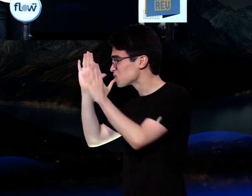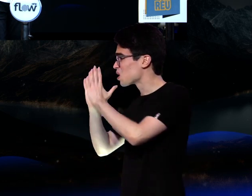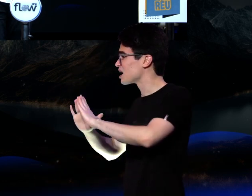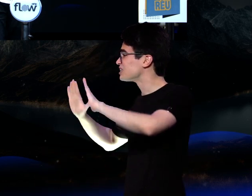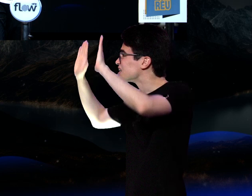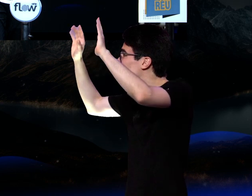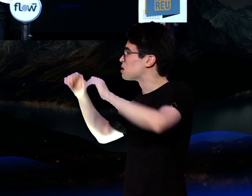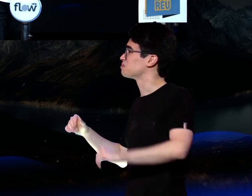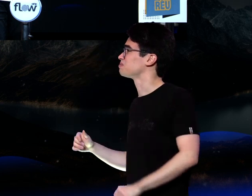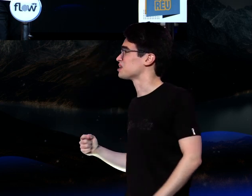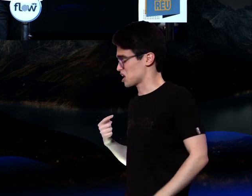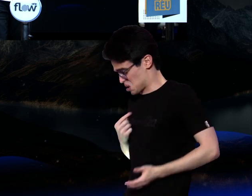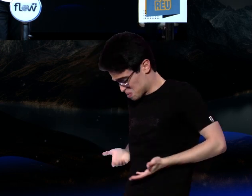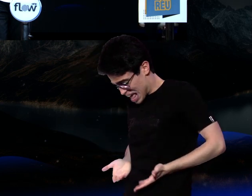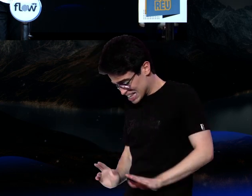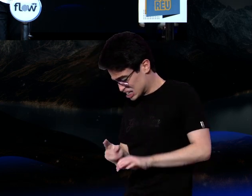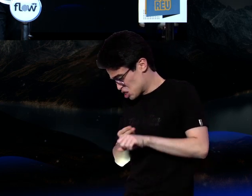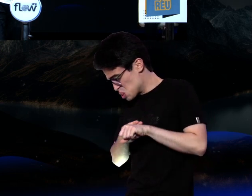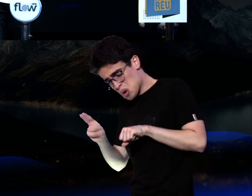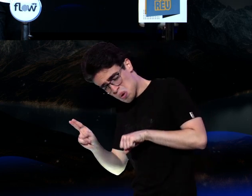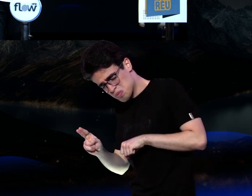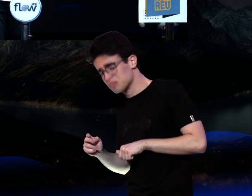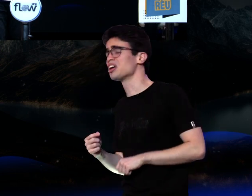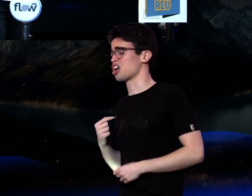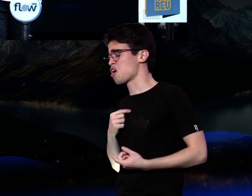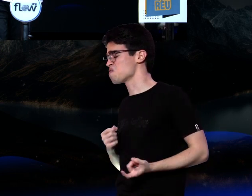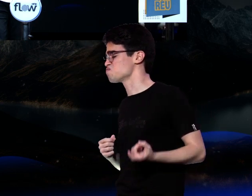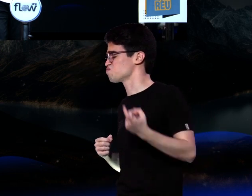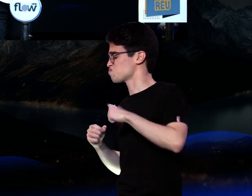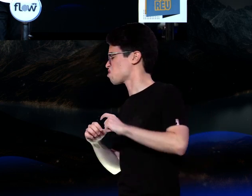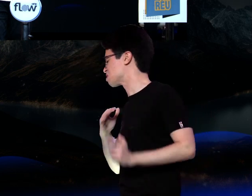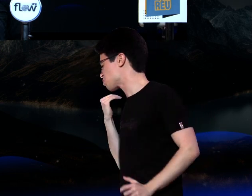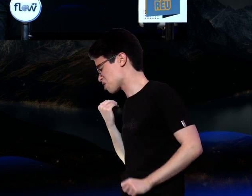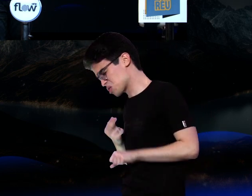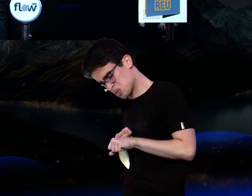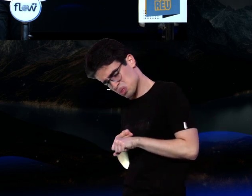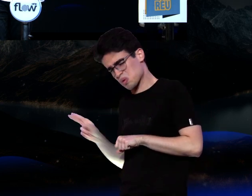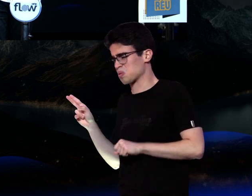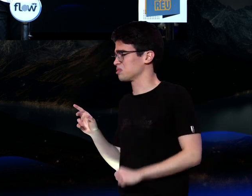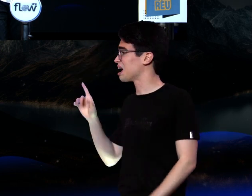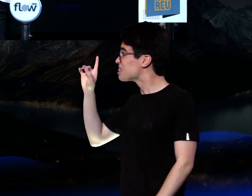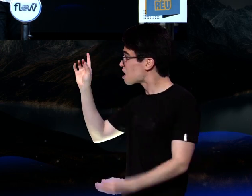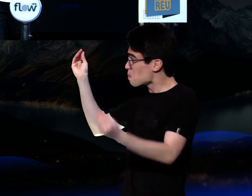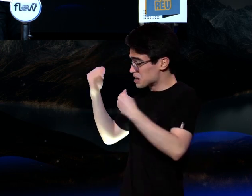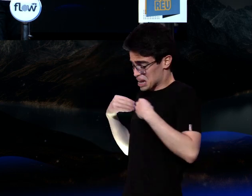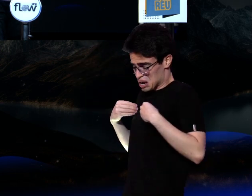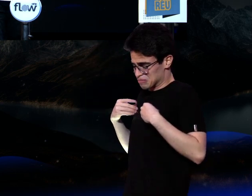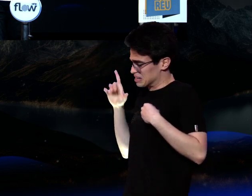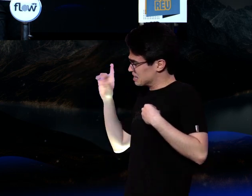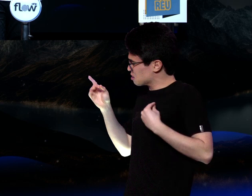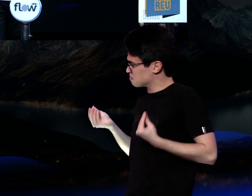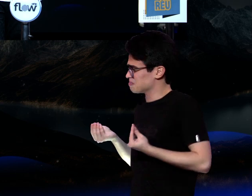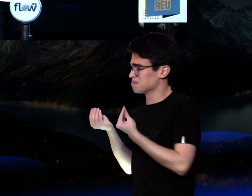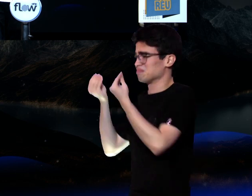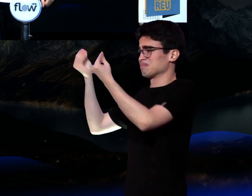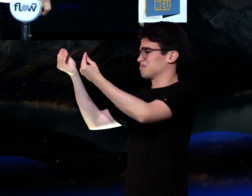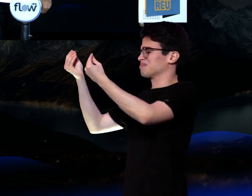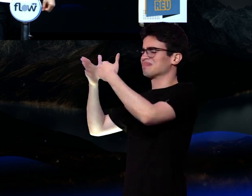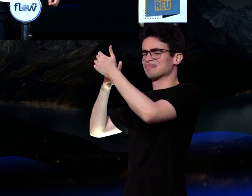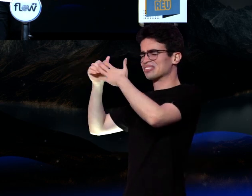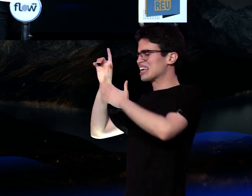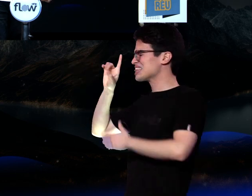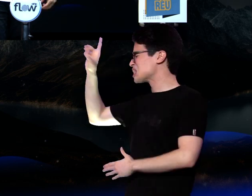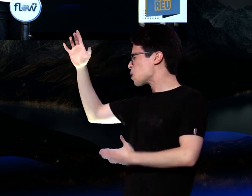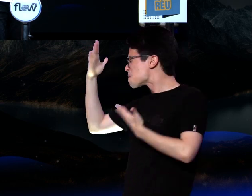do ventre da minha mãe, e nu partirei. O Senhor o deu, o Senhor o levou. Louvado seja o nome